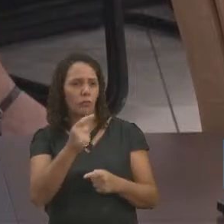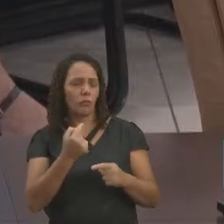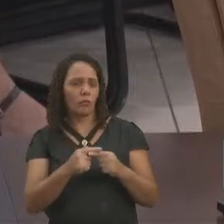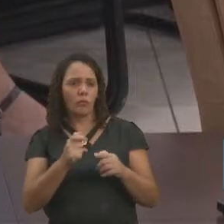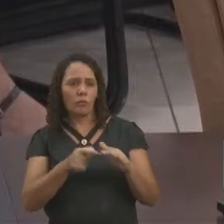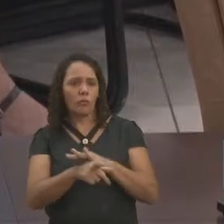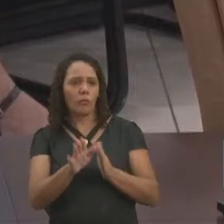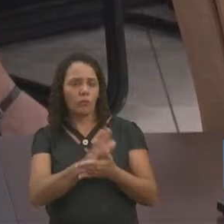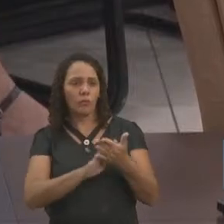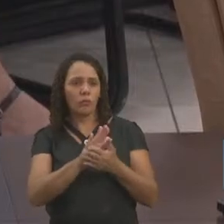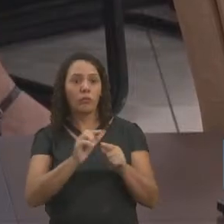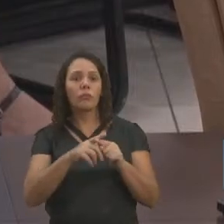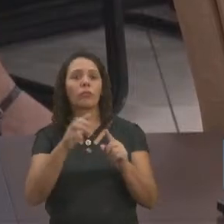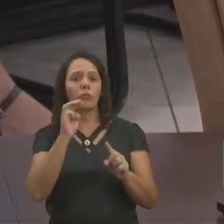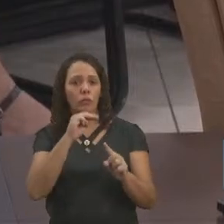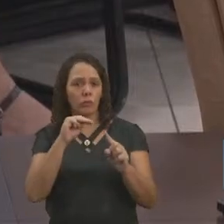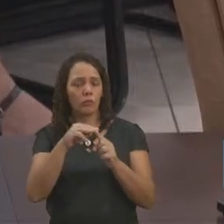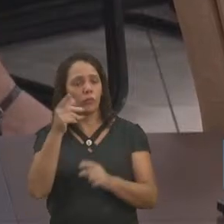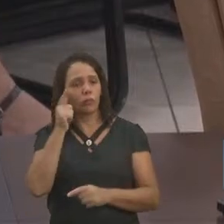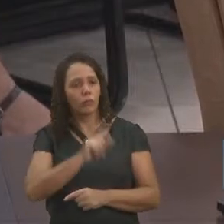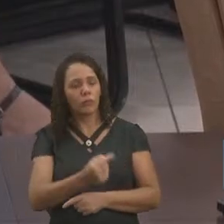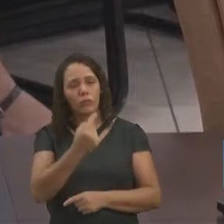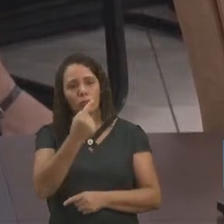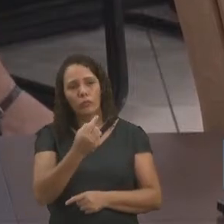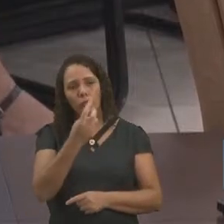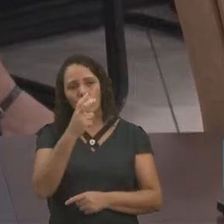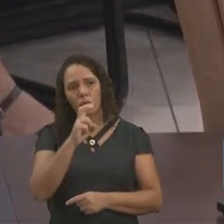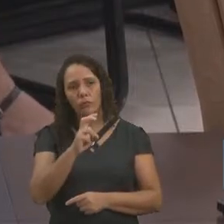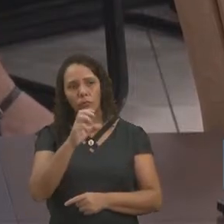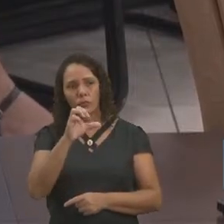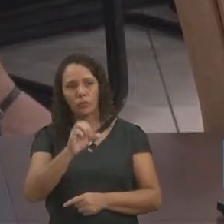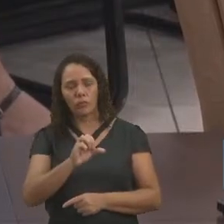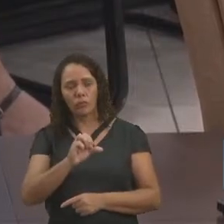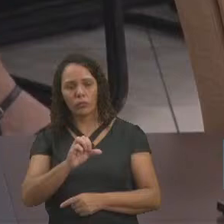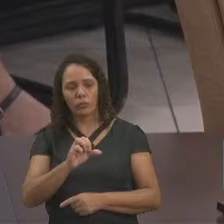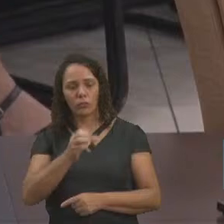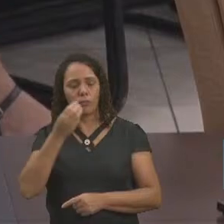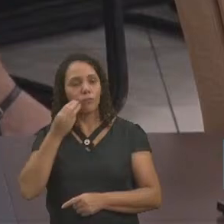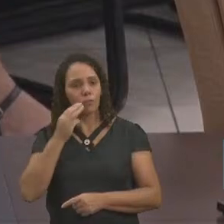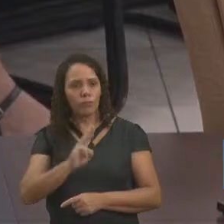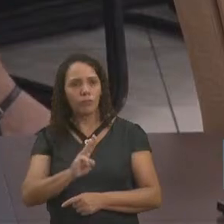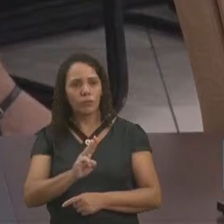de 159 milhões.